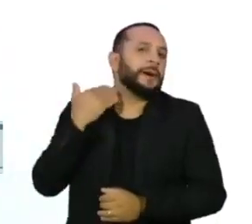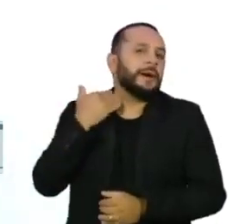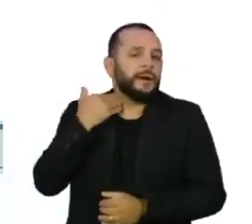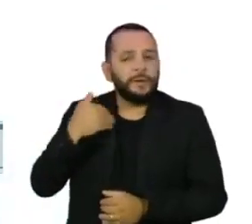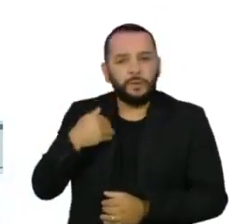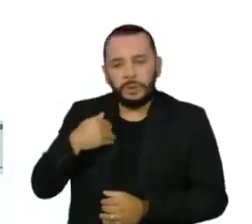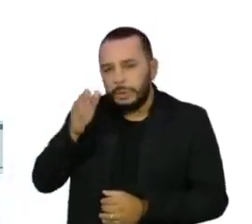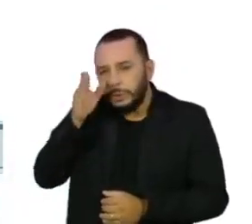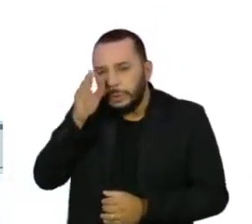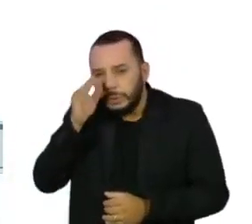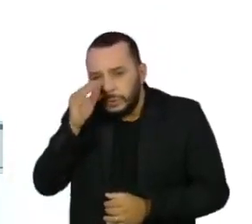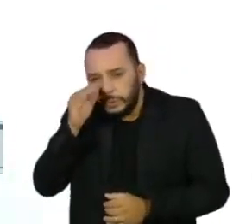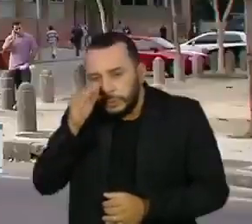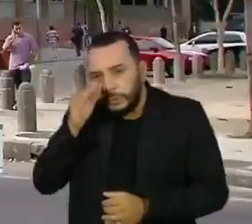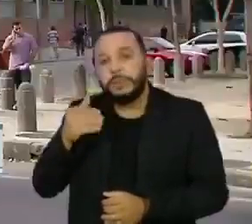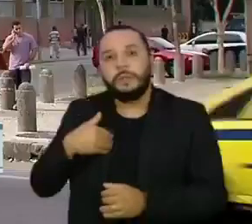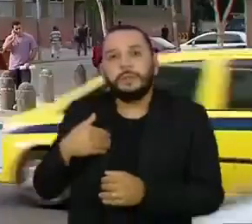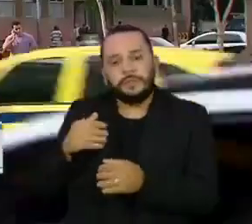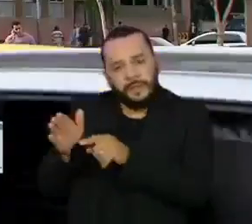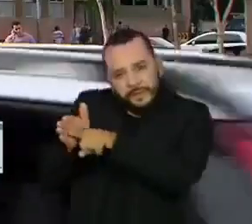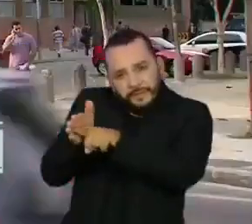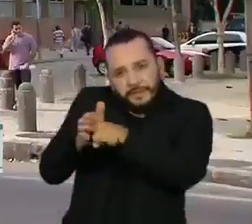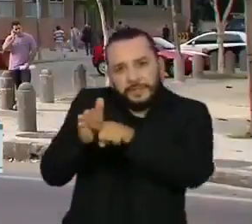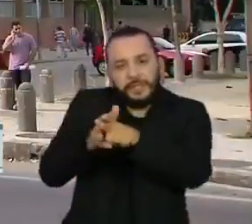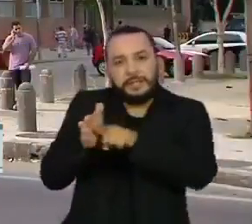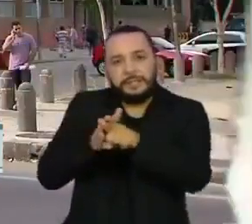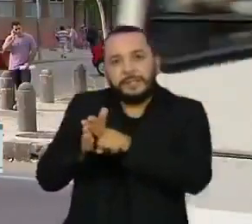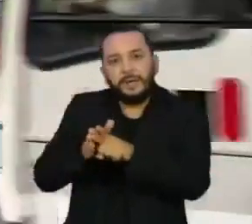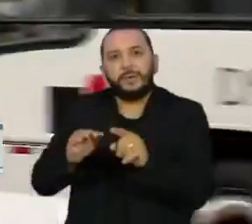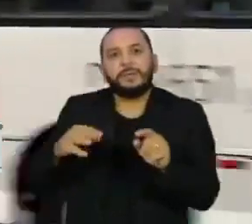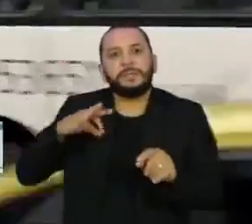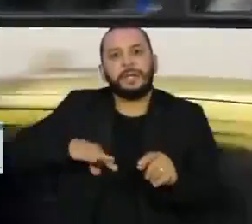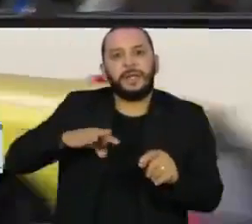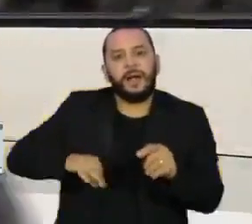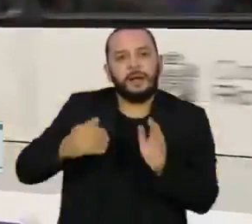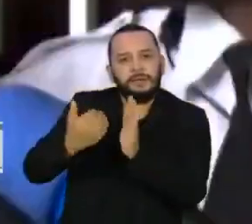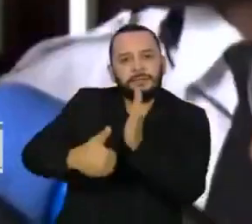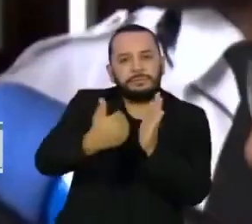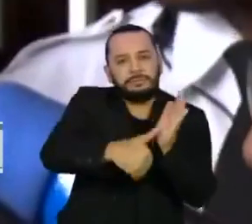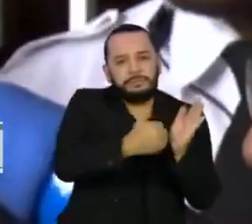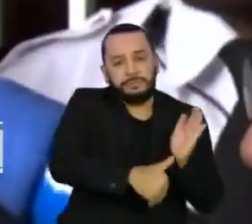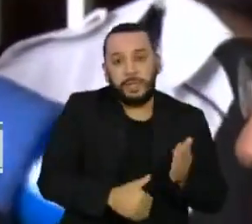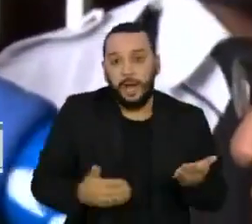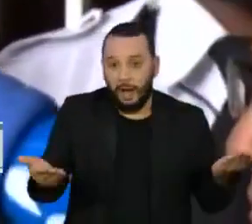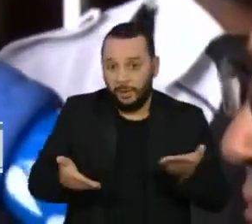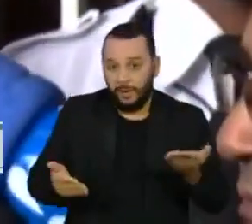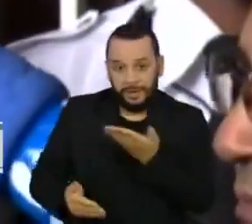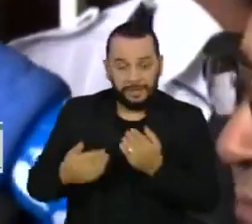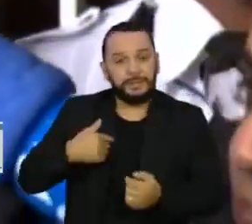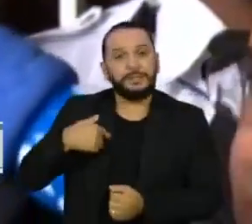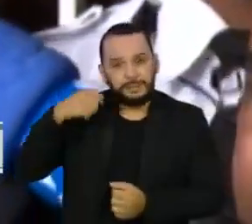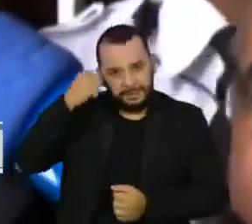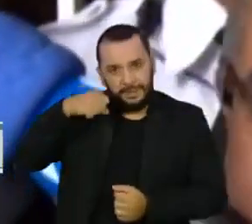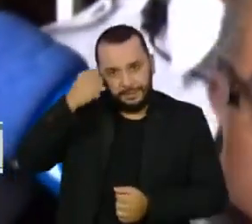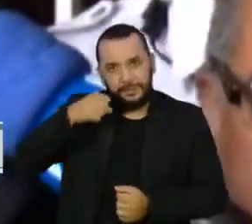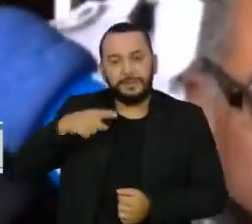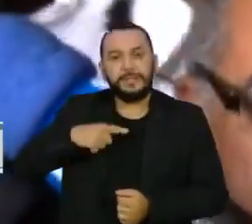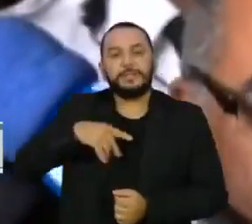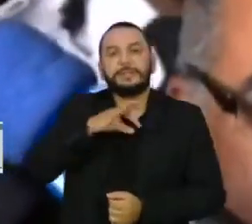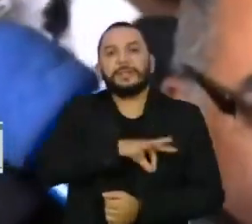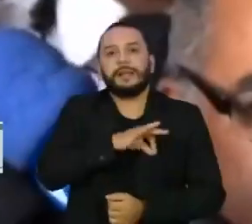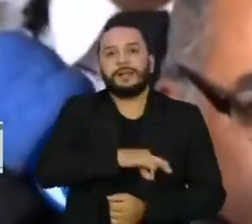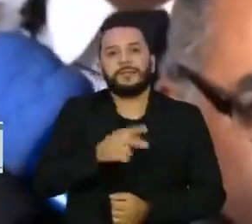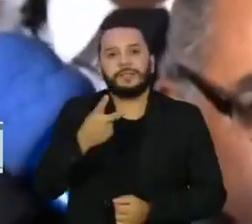do senador Flávio bolsonaro no âmbito da investigação das rachadinhos hoje como Senador o filho do presidente recebe um